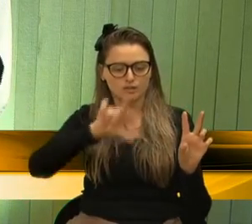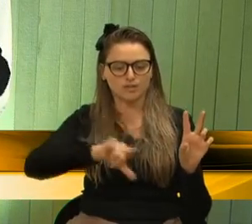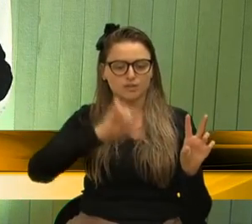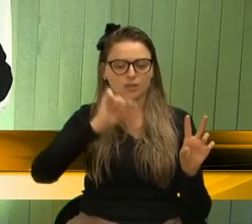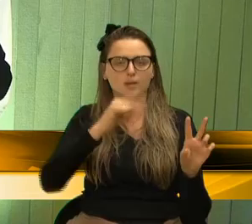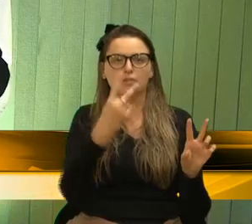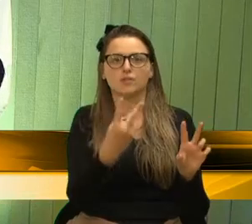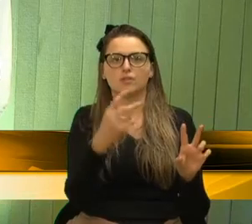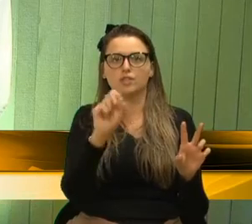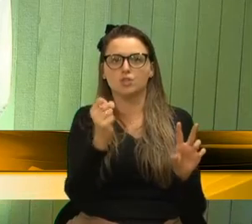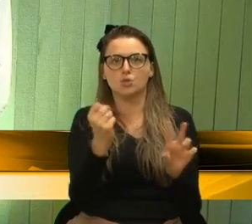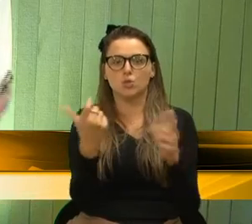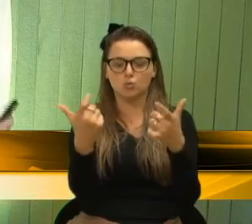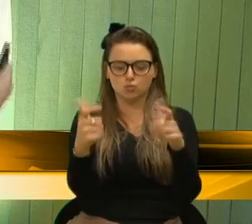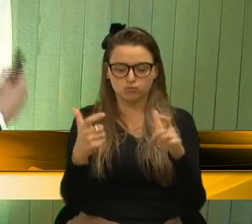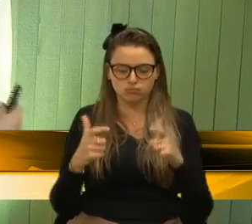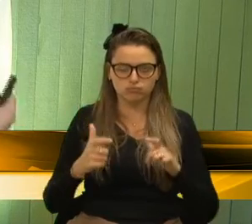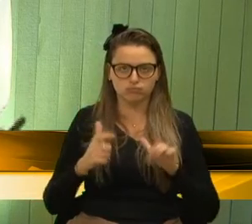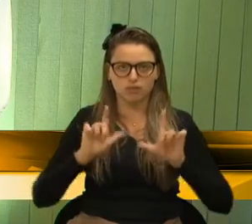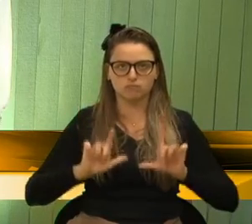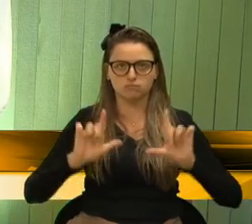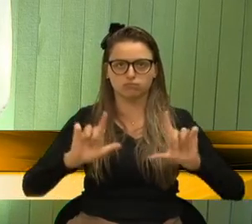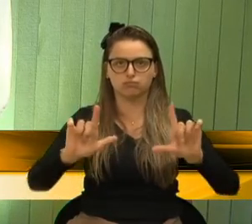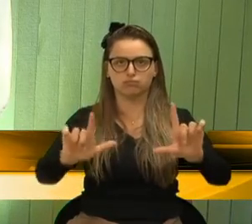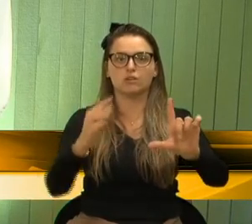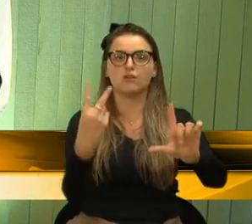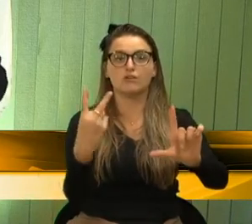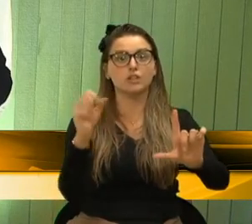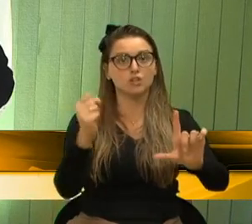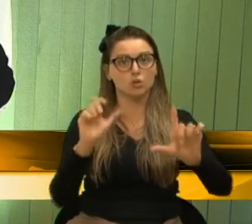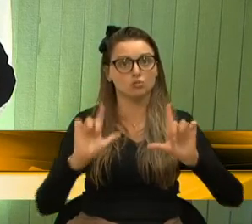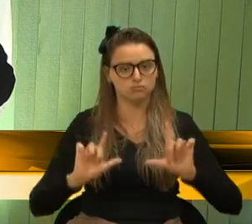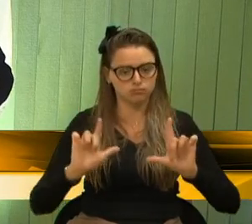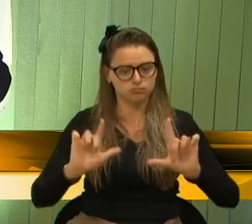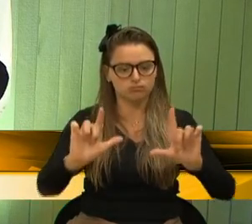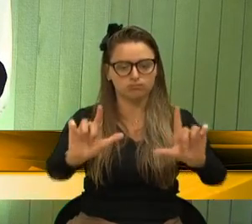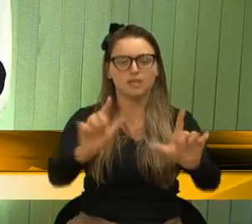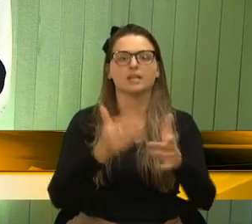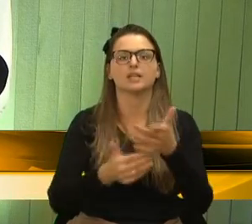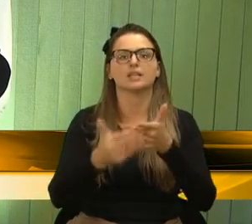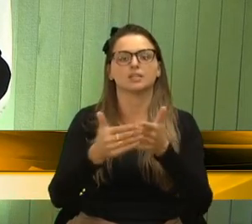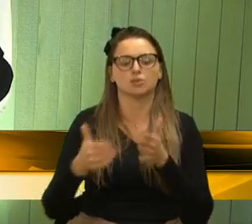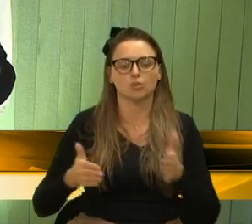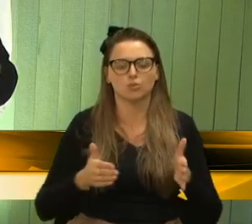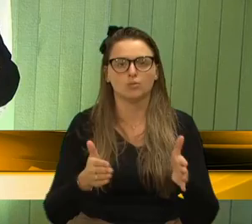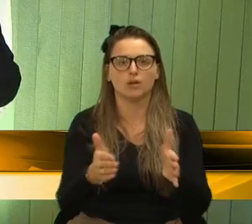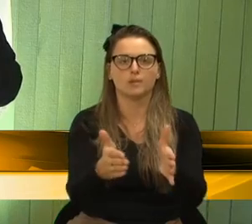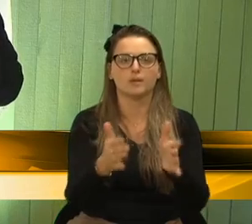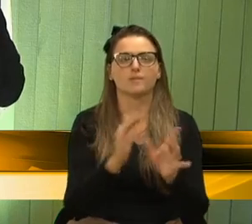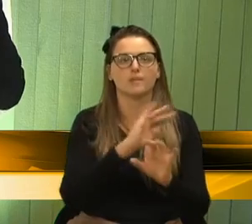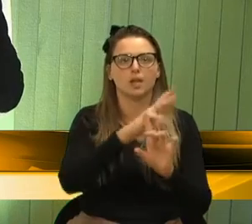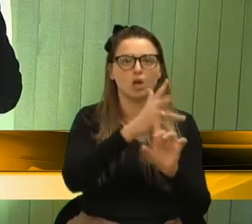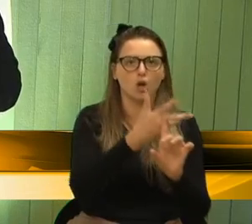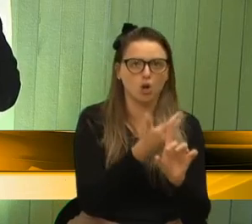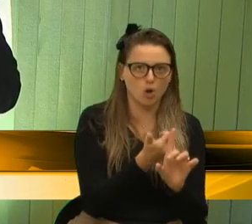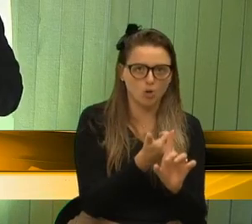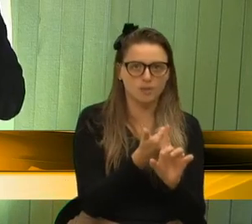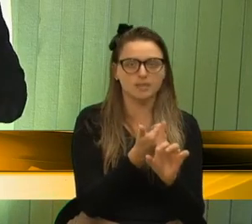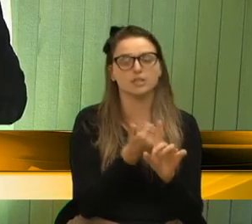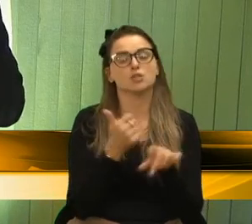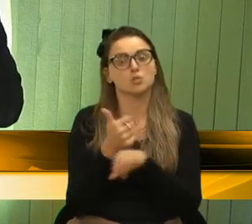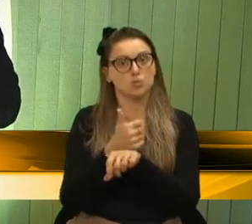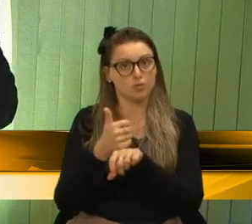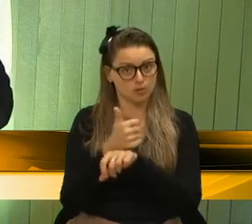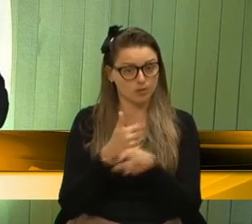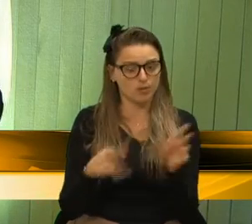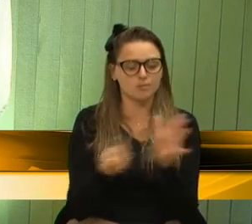Júlio de Castilhos para colocação de 28 painéis ao longo da via, de obras de artistas locais,